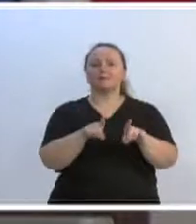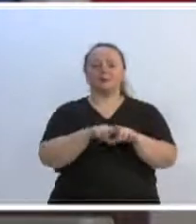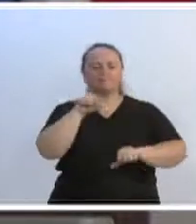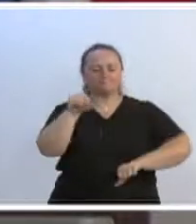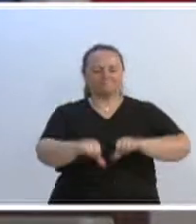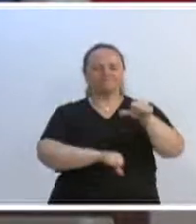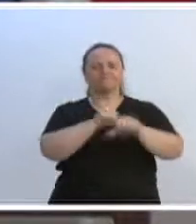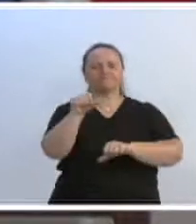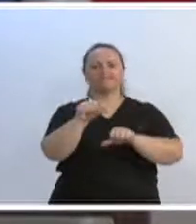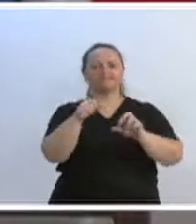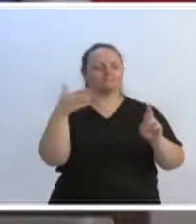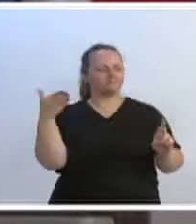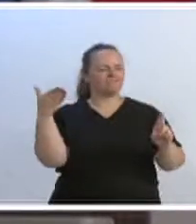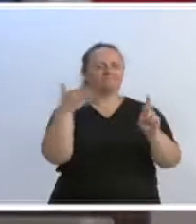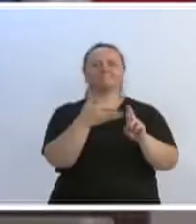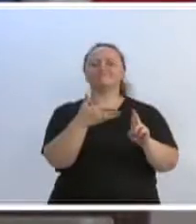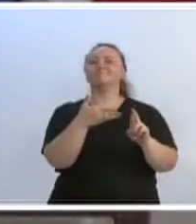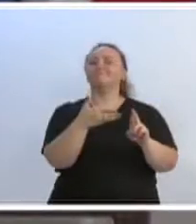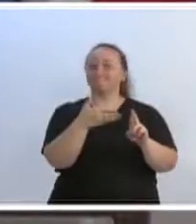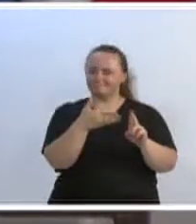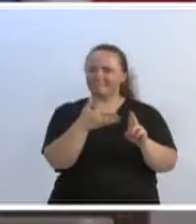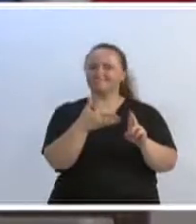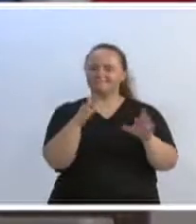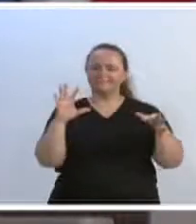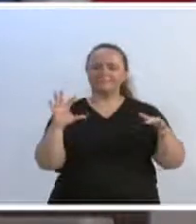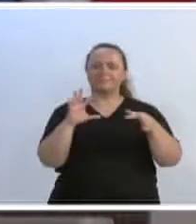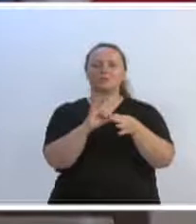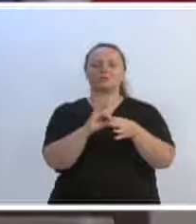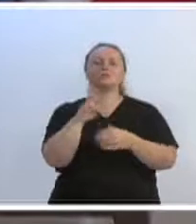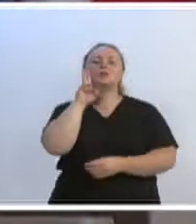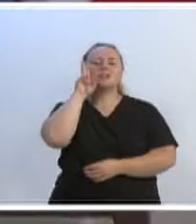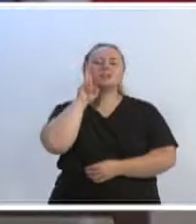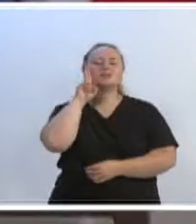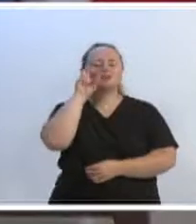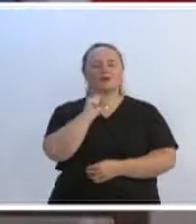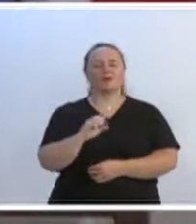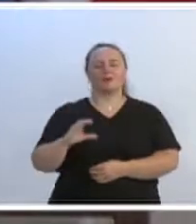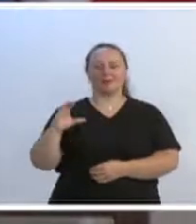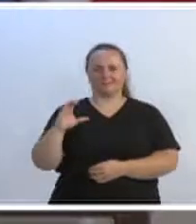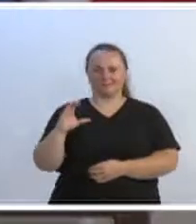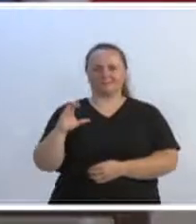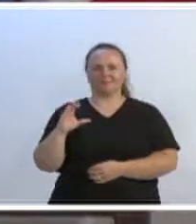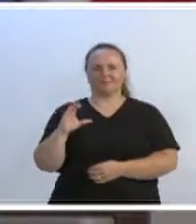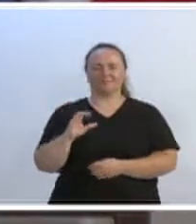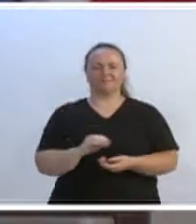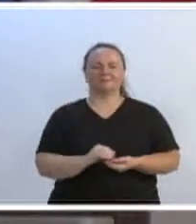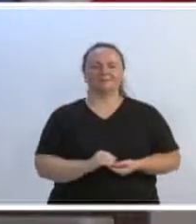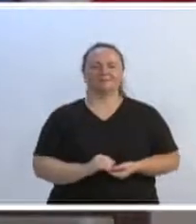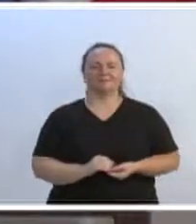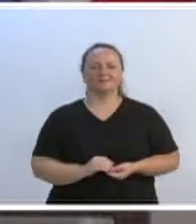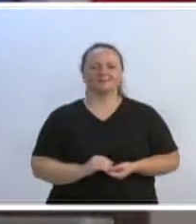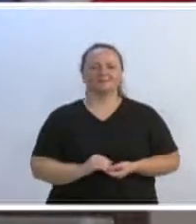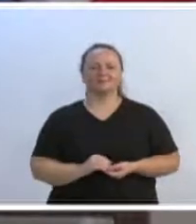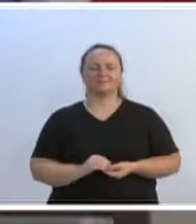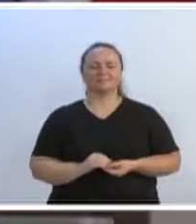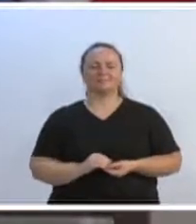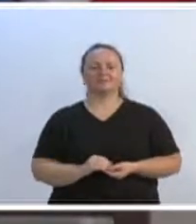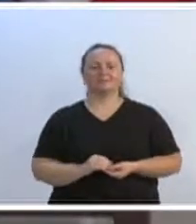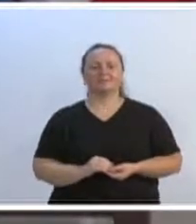desse periódico, o tornou um espaço de registro e memória. Ao seu falecimento,